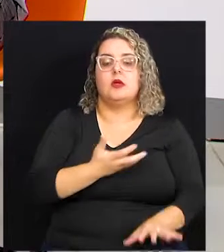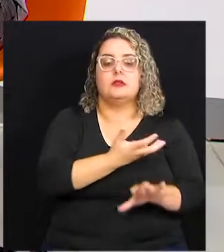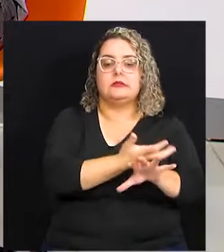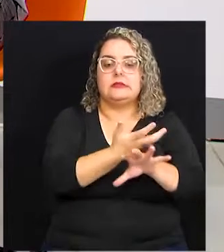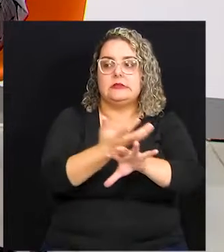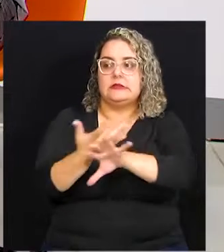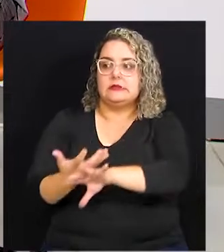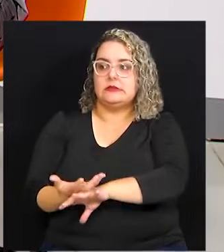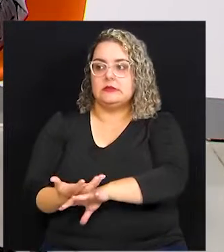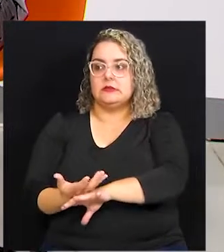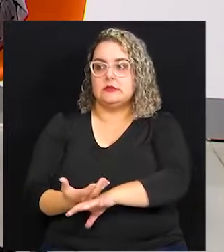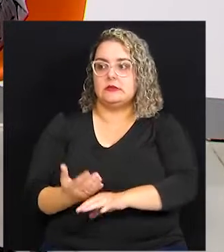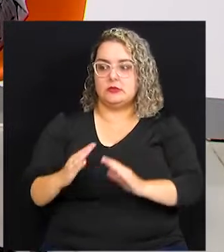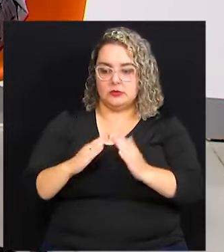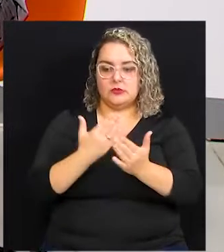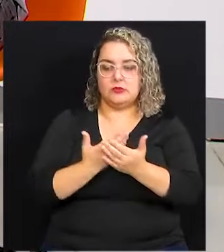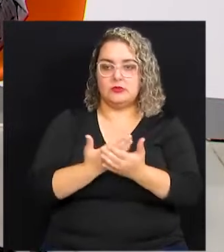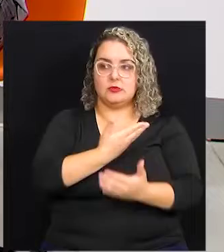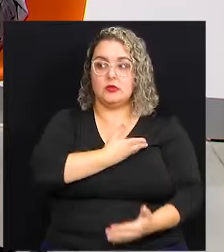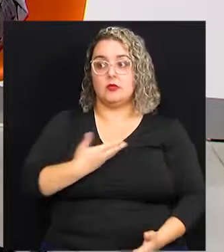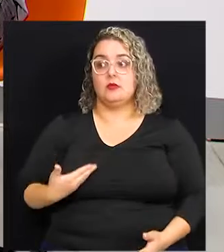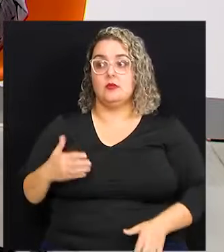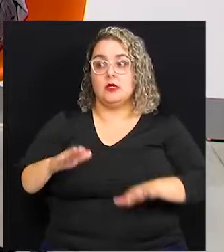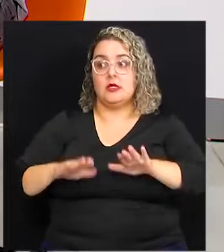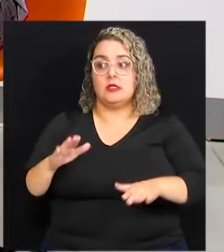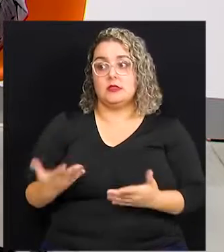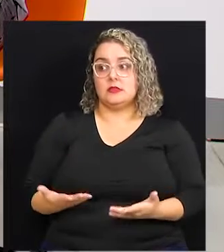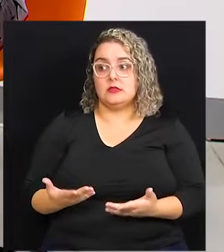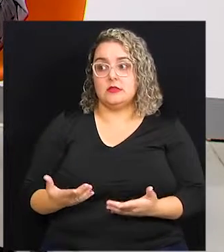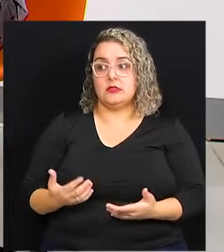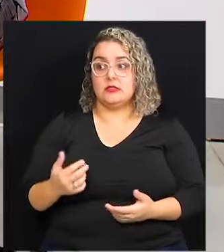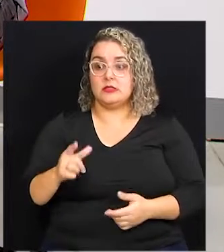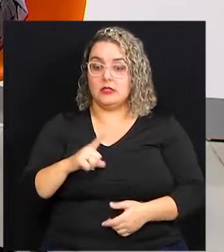matérias. Eu vim de escola pública, então para mim às vezes eu sinto